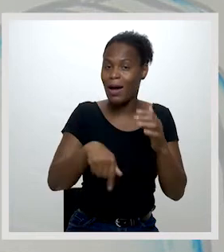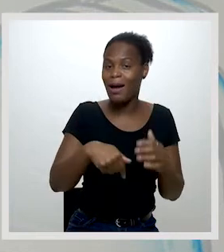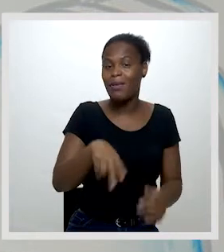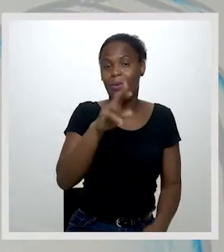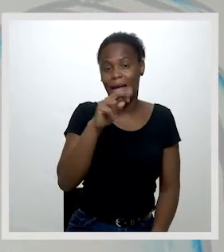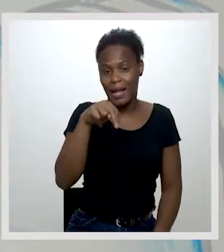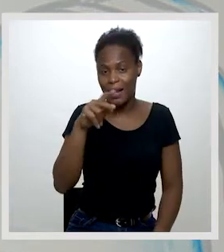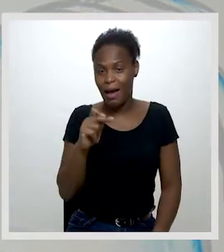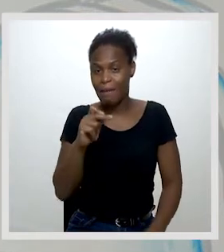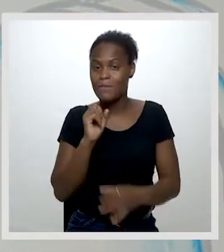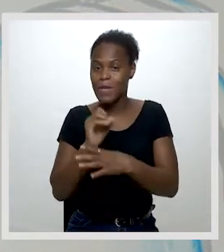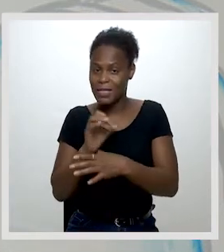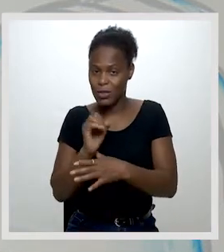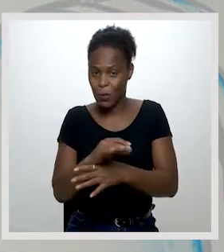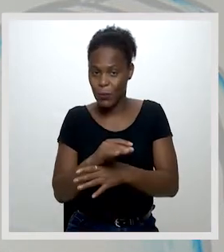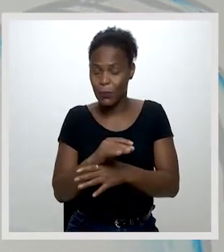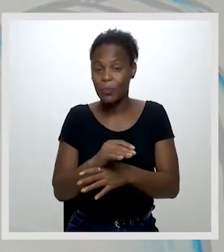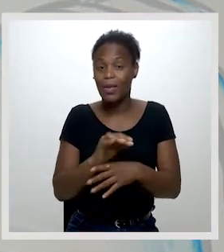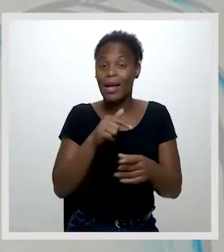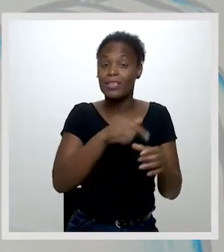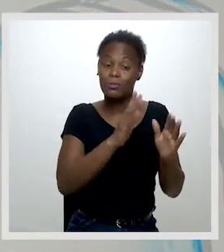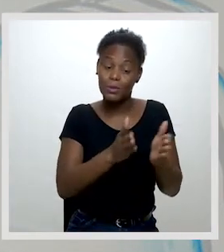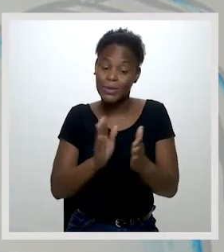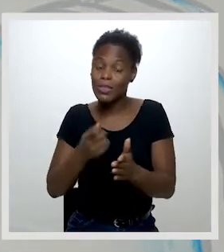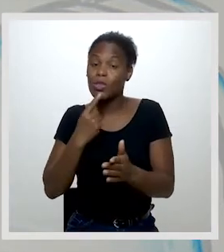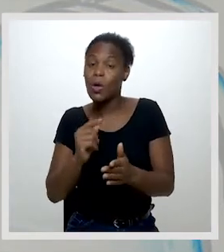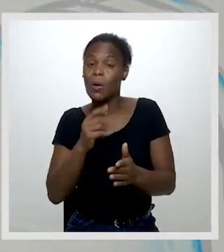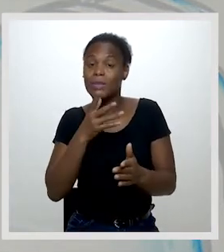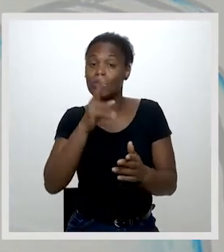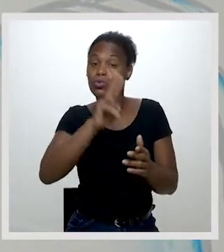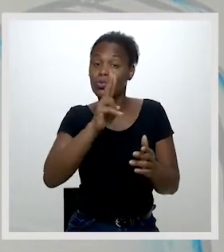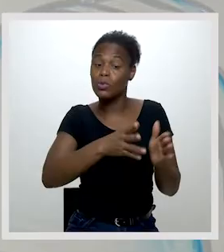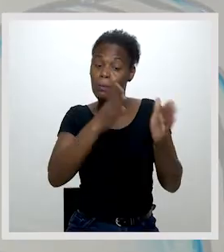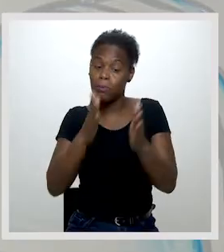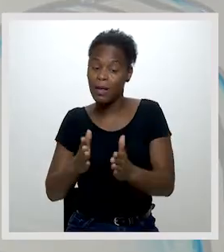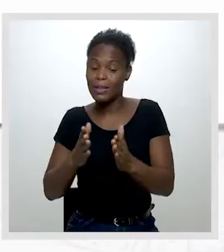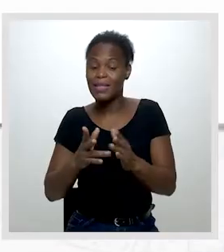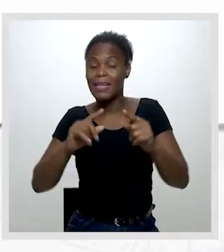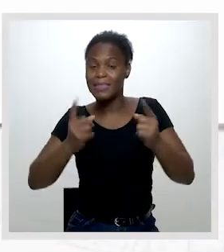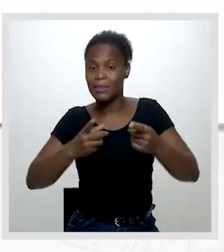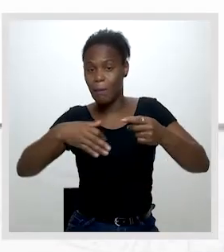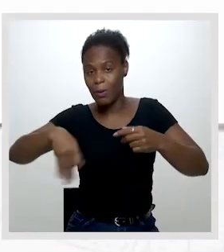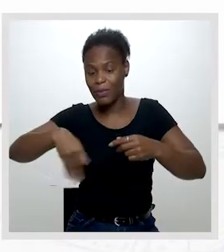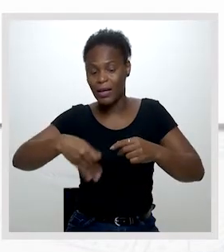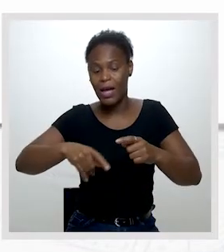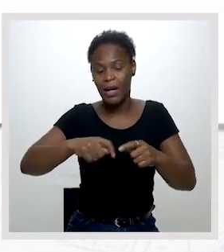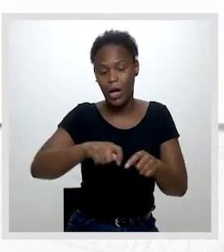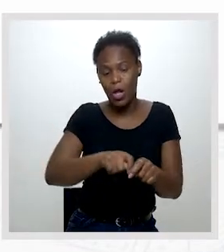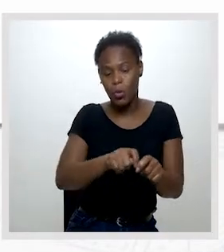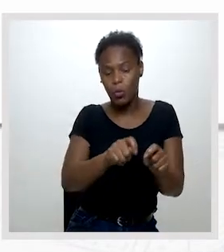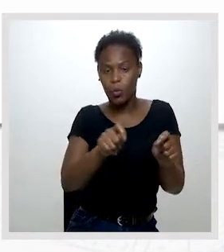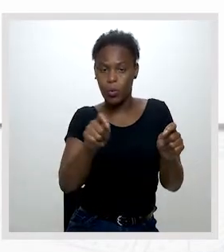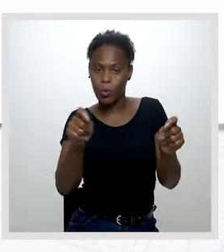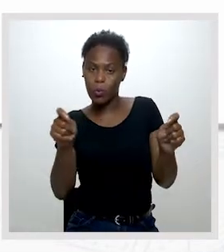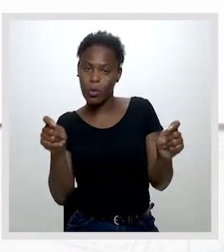E este processo nós chamamos da segunda etapa da síntese proteica, que é o alongamento da